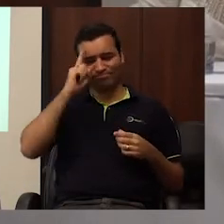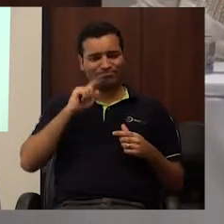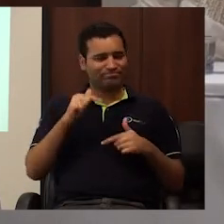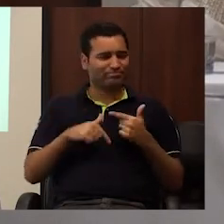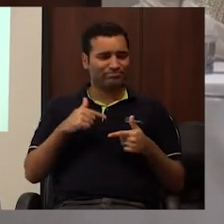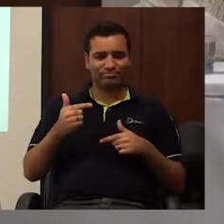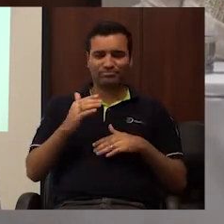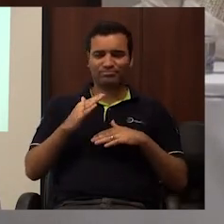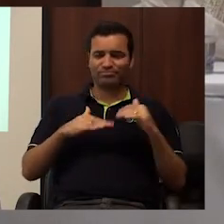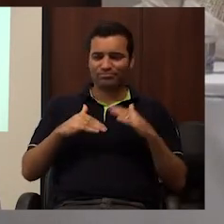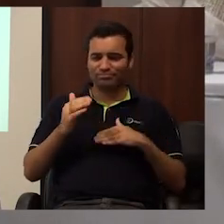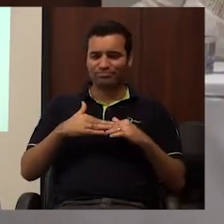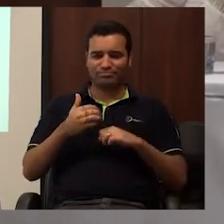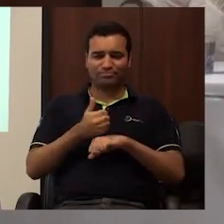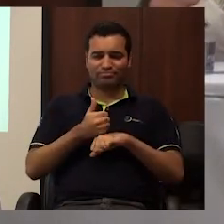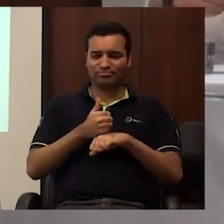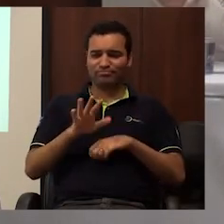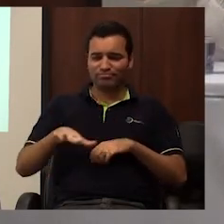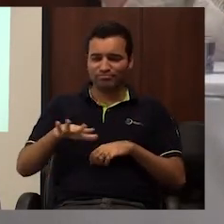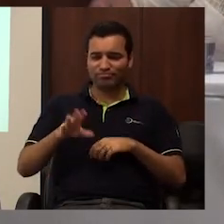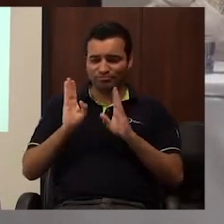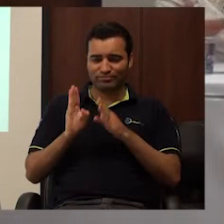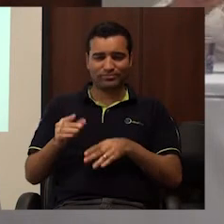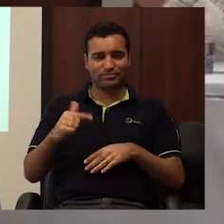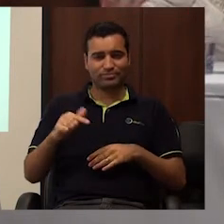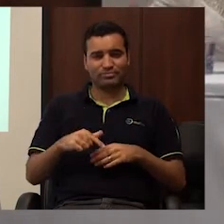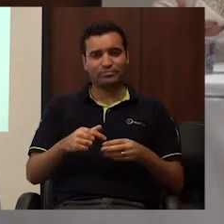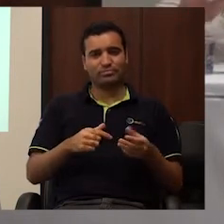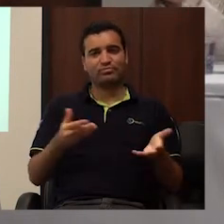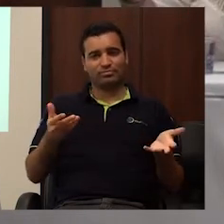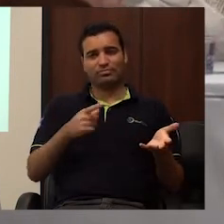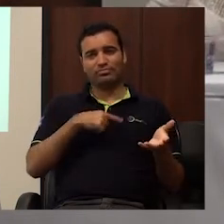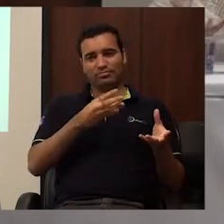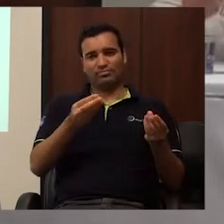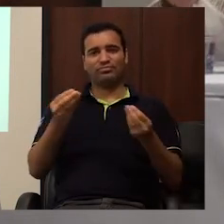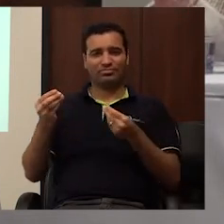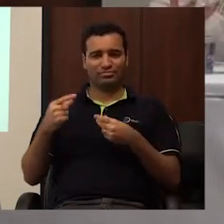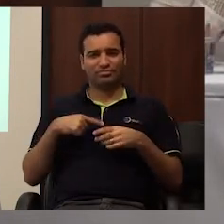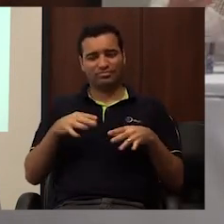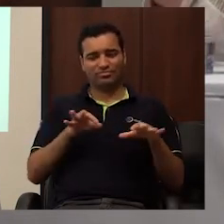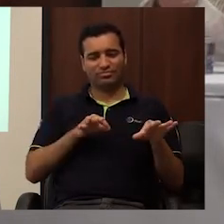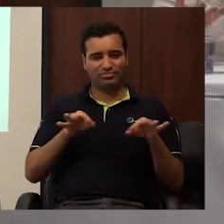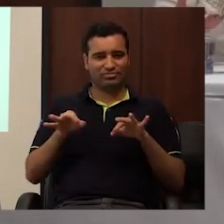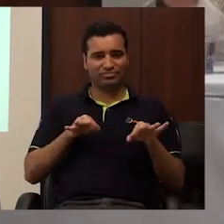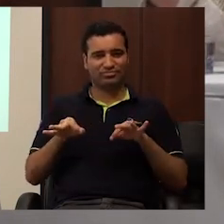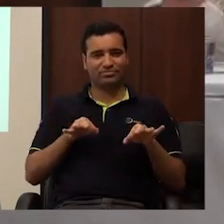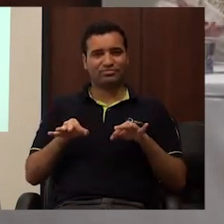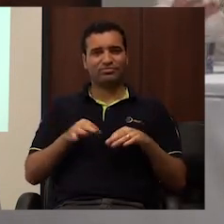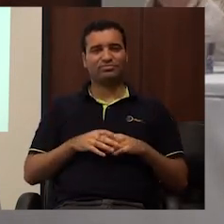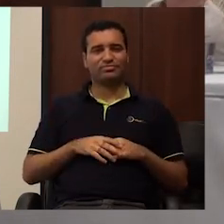têm preparo para isso. A gente tá vivendo um tempo de um arranjo para